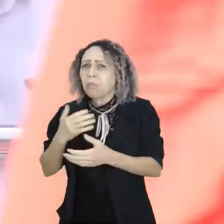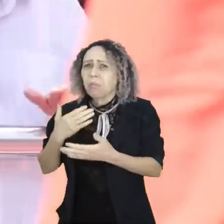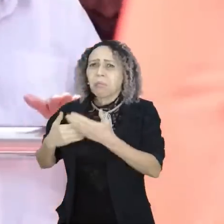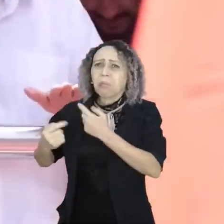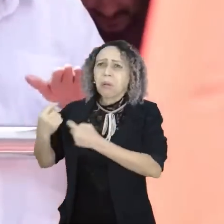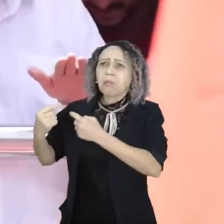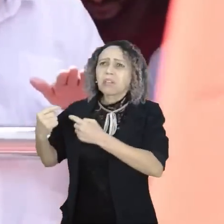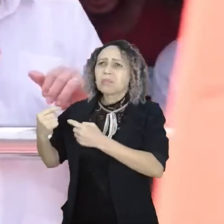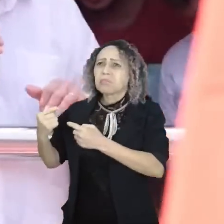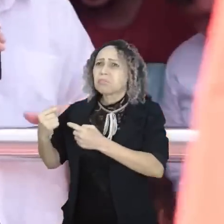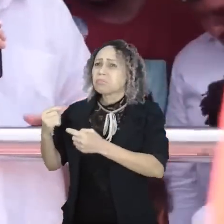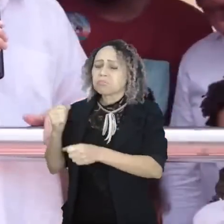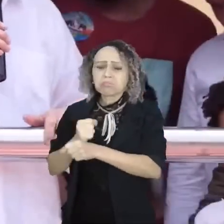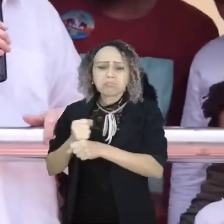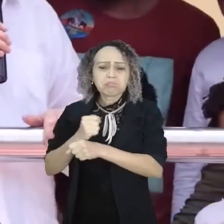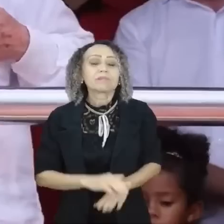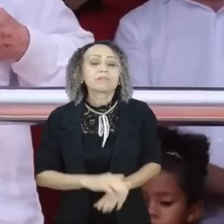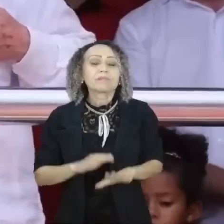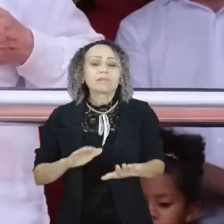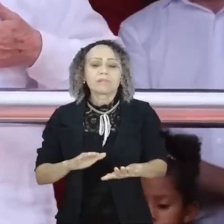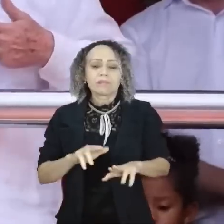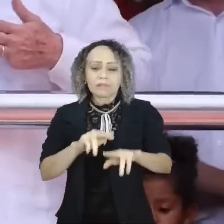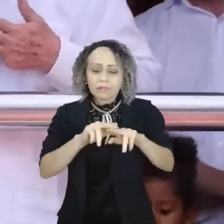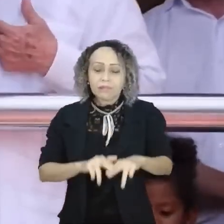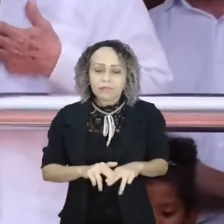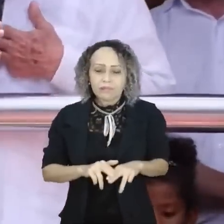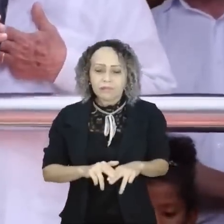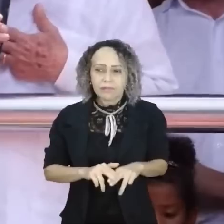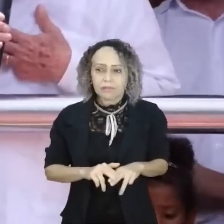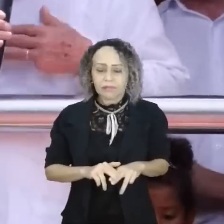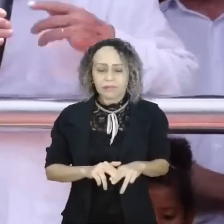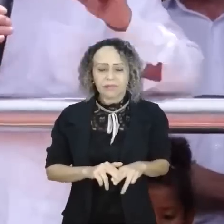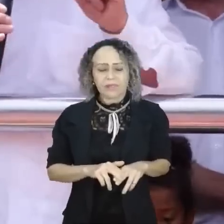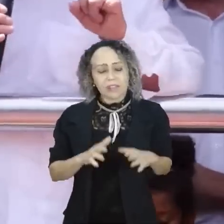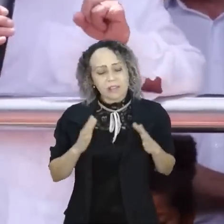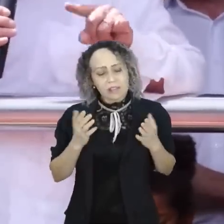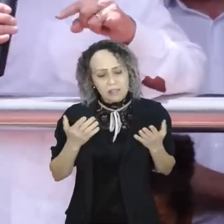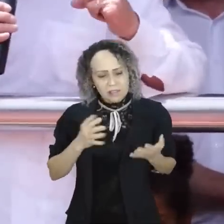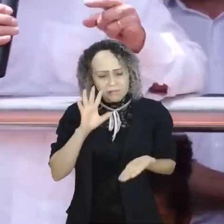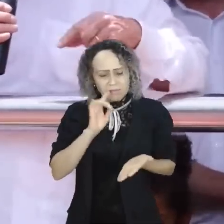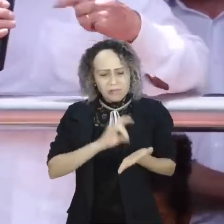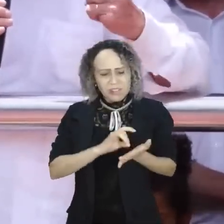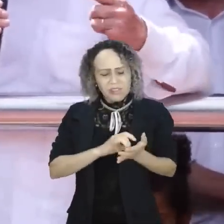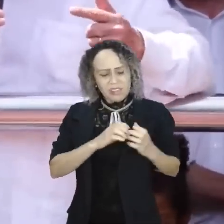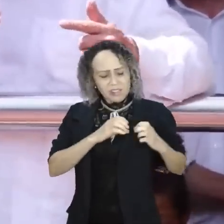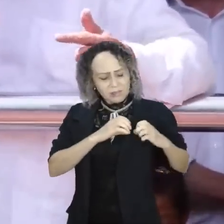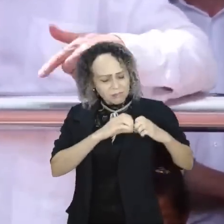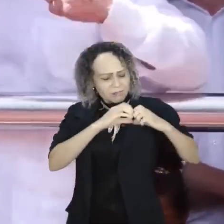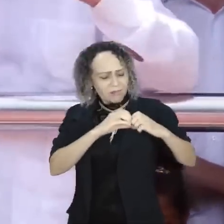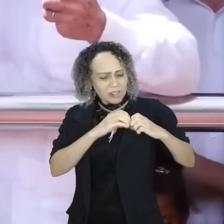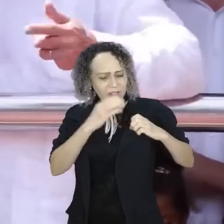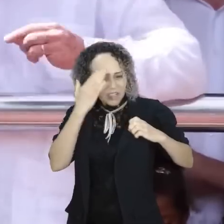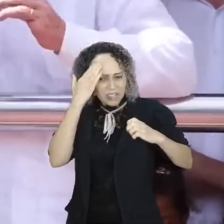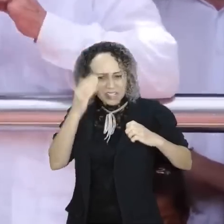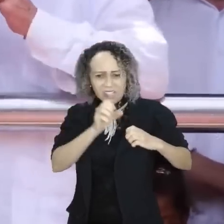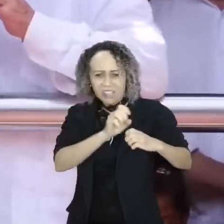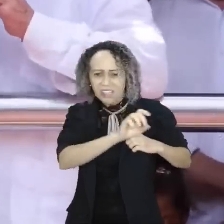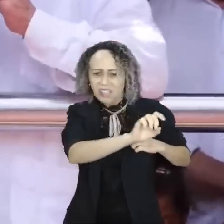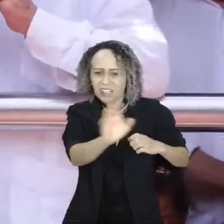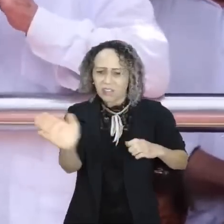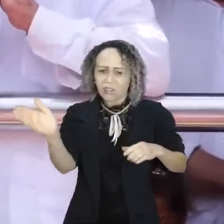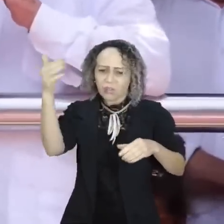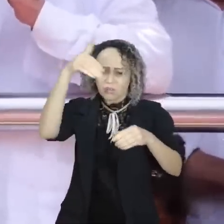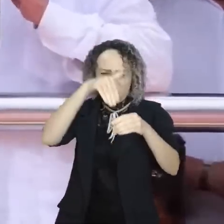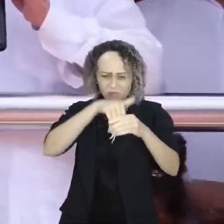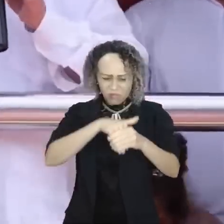precisam ficar alerta e muito esperto eu quero do coração agradecer aos votos que vocês me deram no